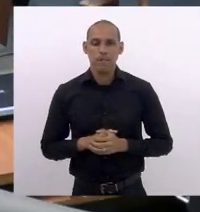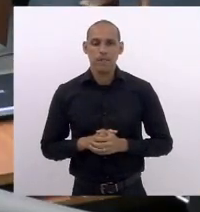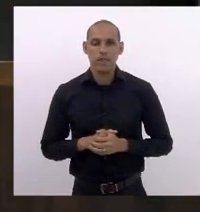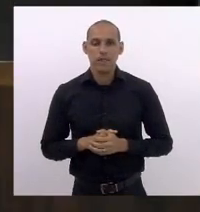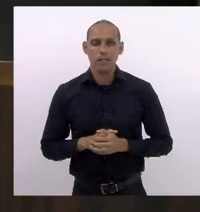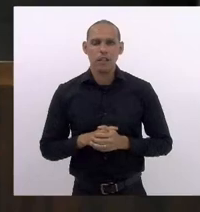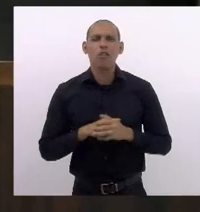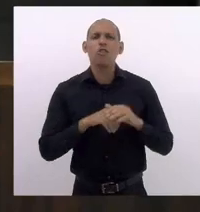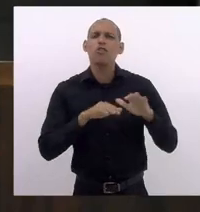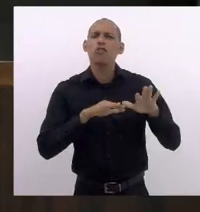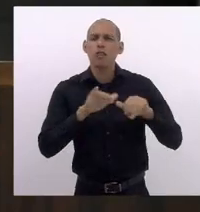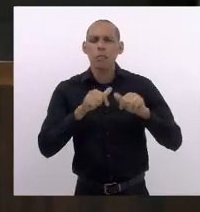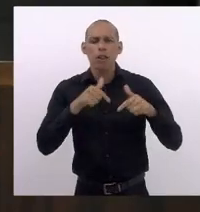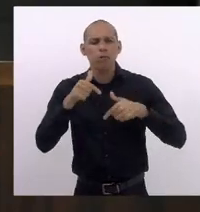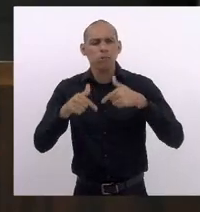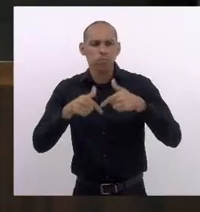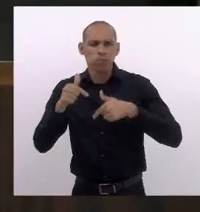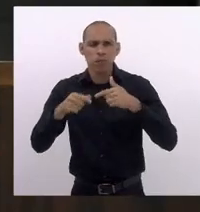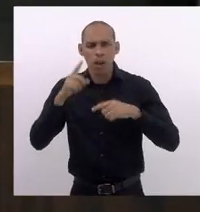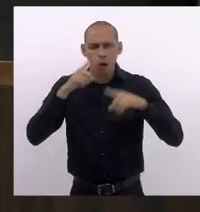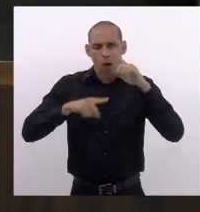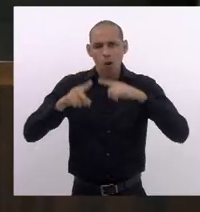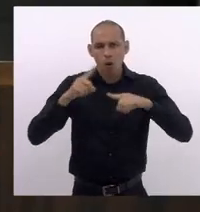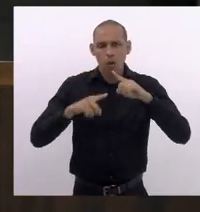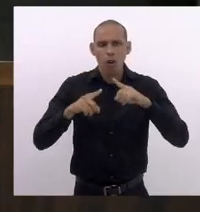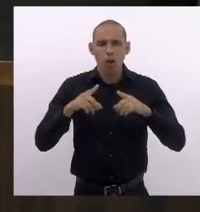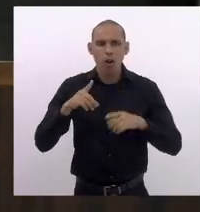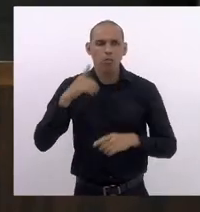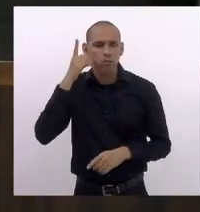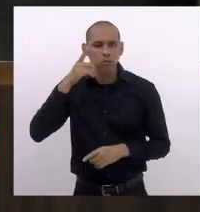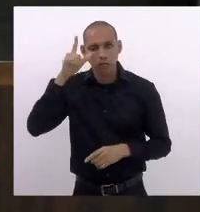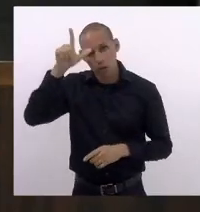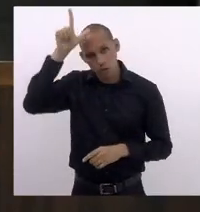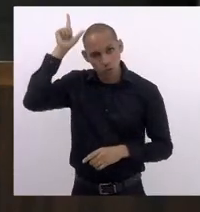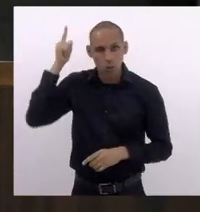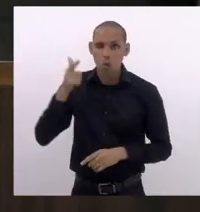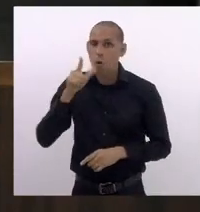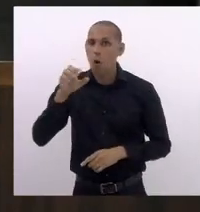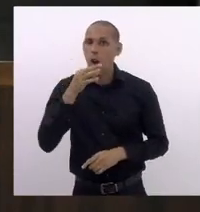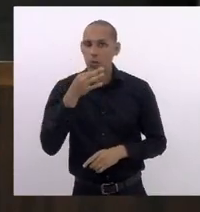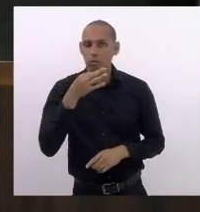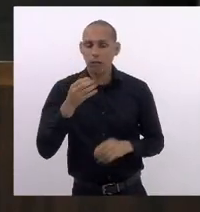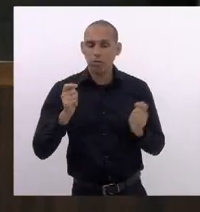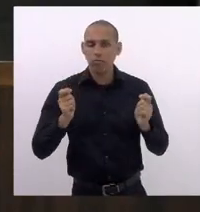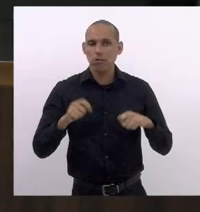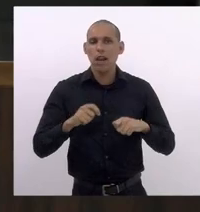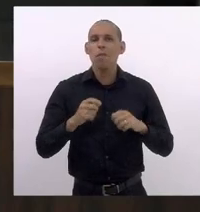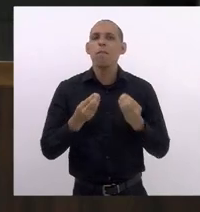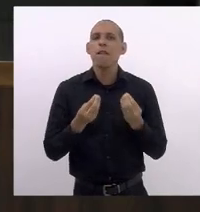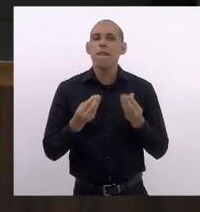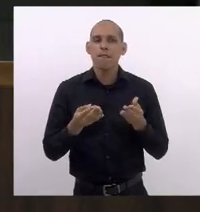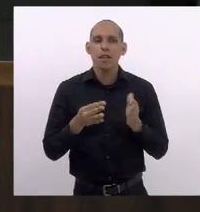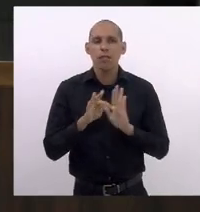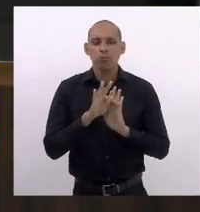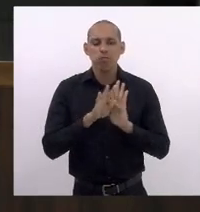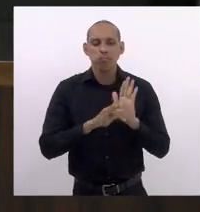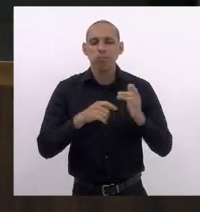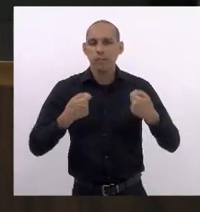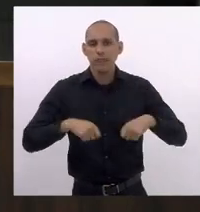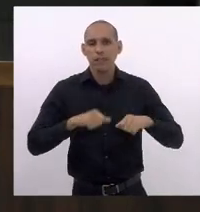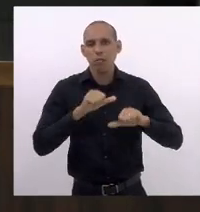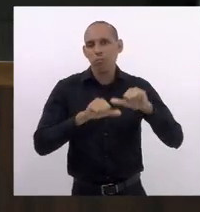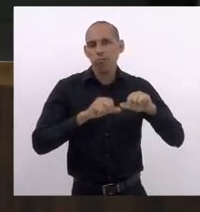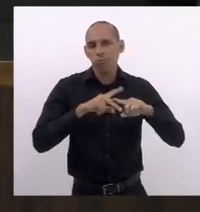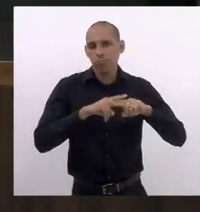Vou chamar os trabalhos à ordem, o deputado Luiz vai dar um outro parecer para nós acertarmos a necessidade